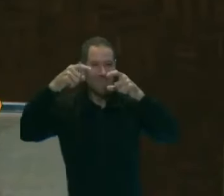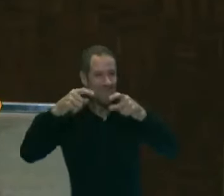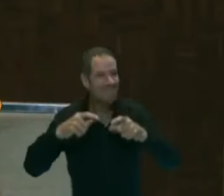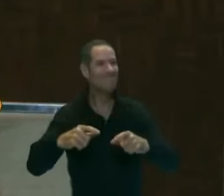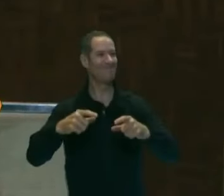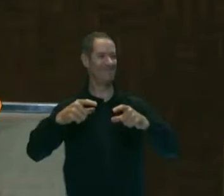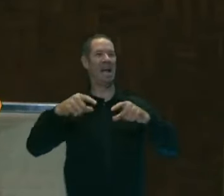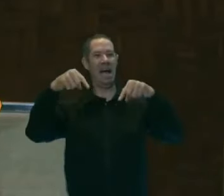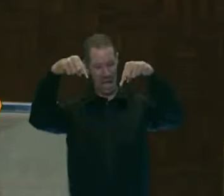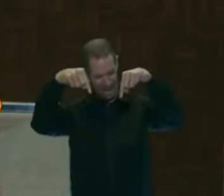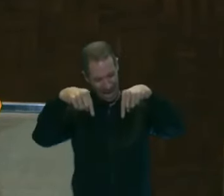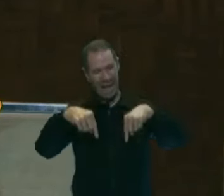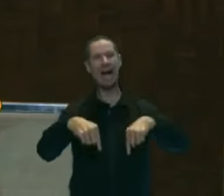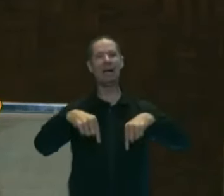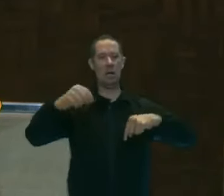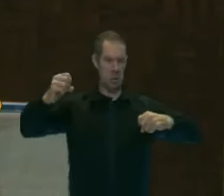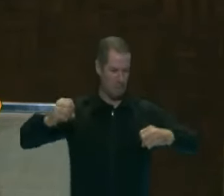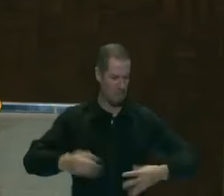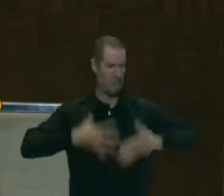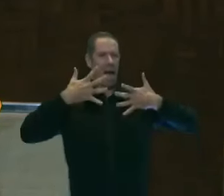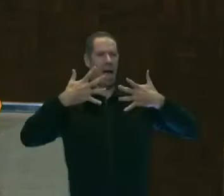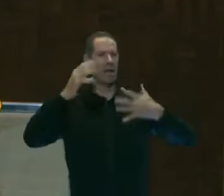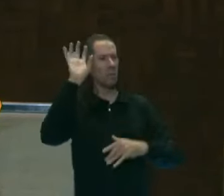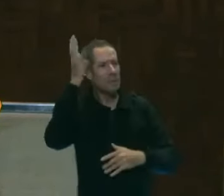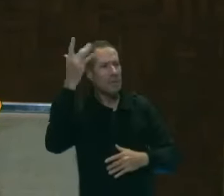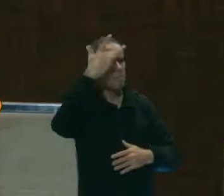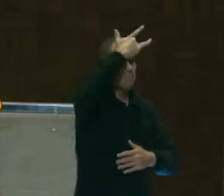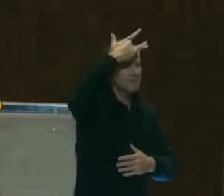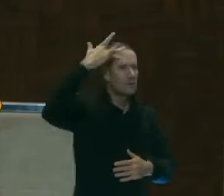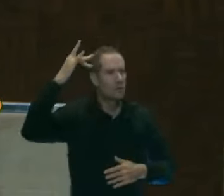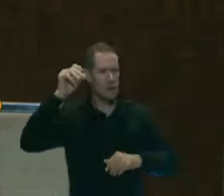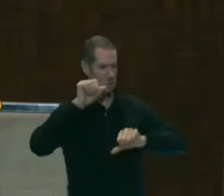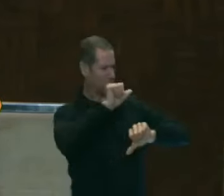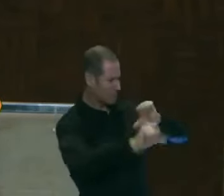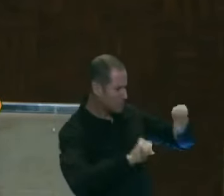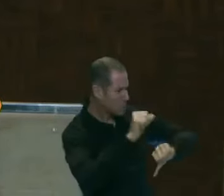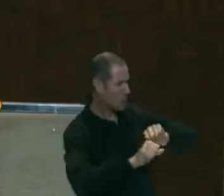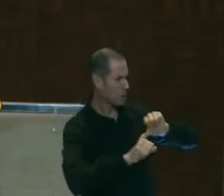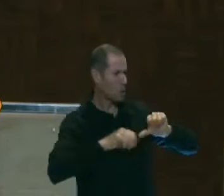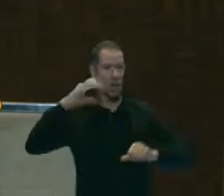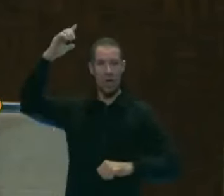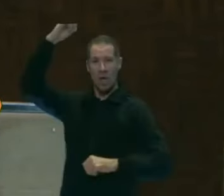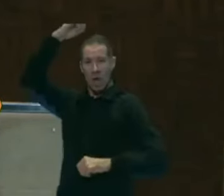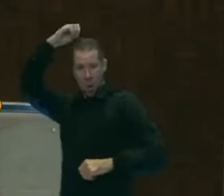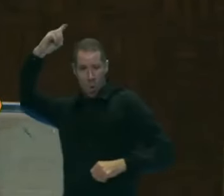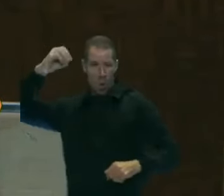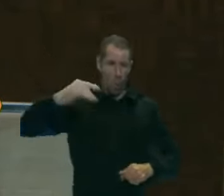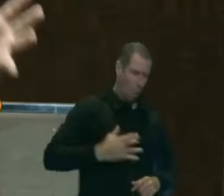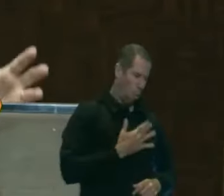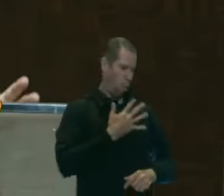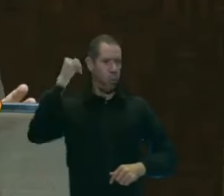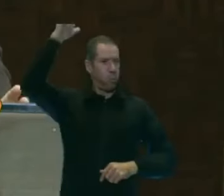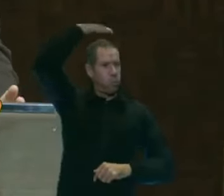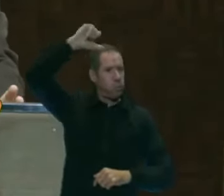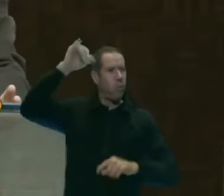e onde Ele está, milagres acontecem, pessoas são restauradas, a unção é manifesta, isso é